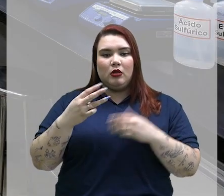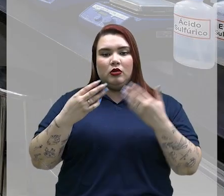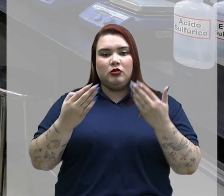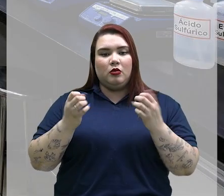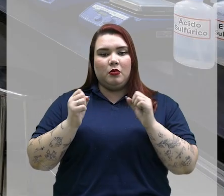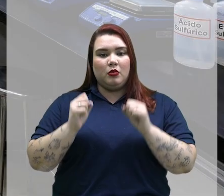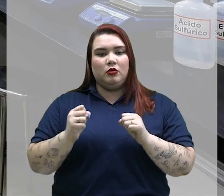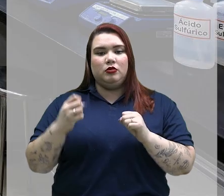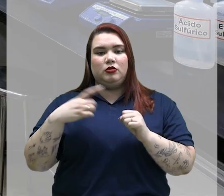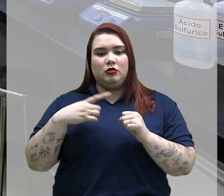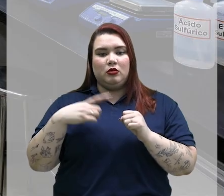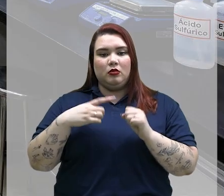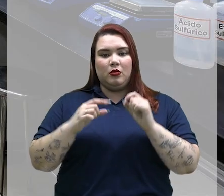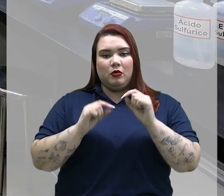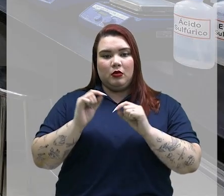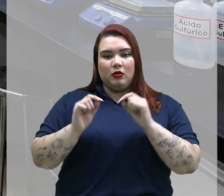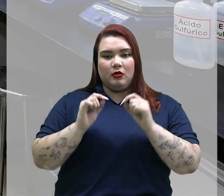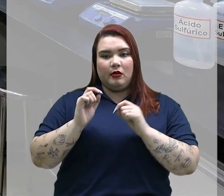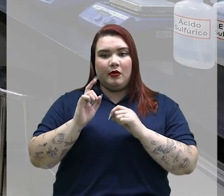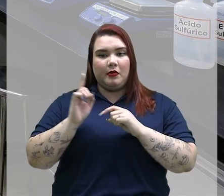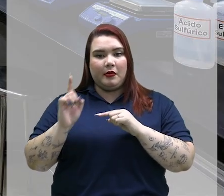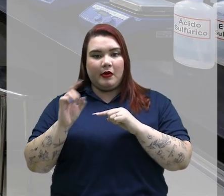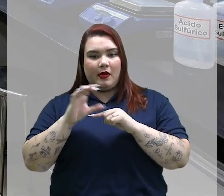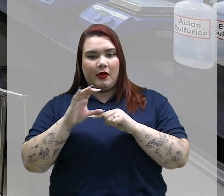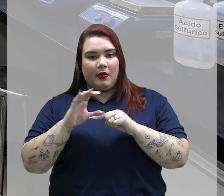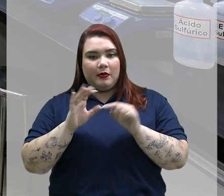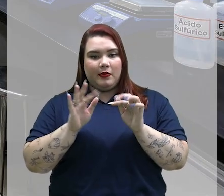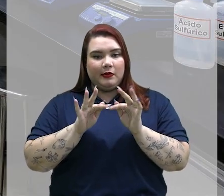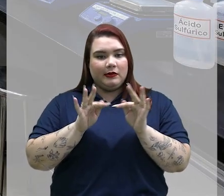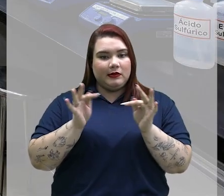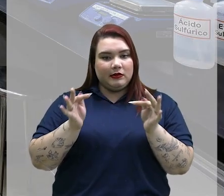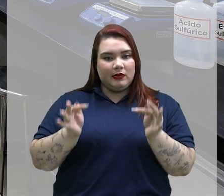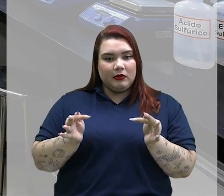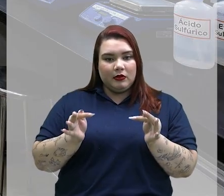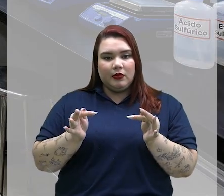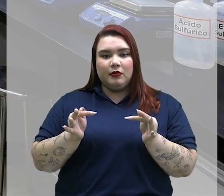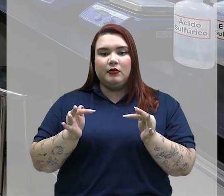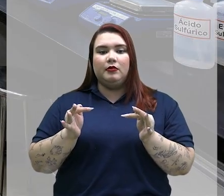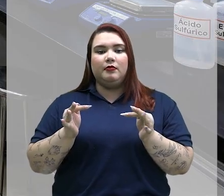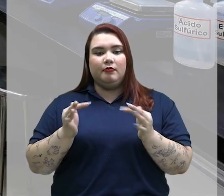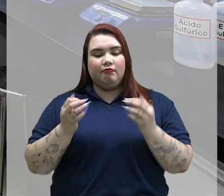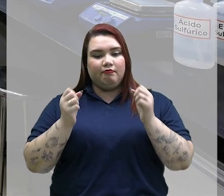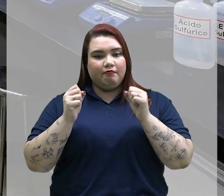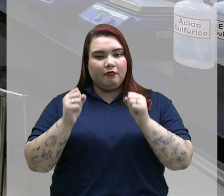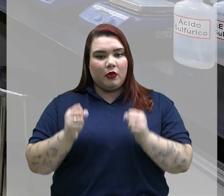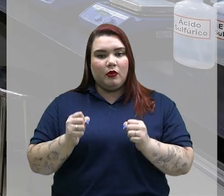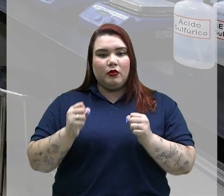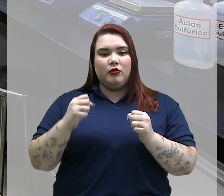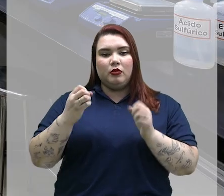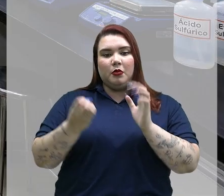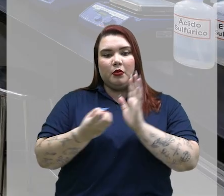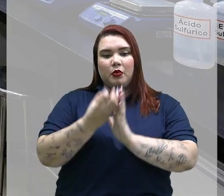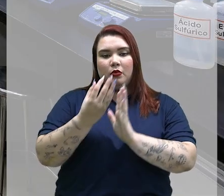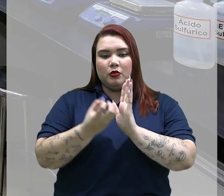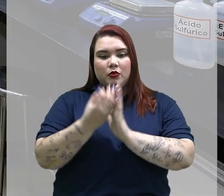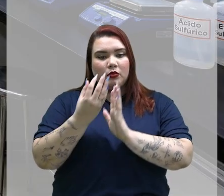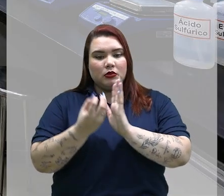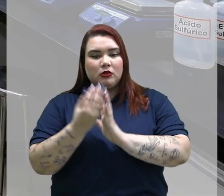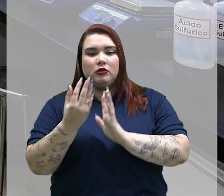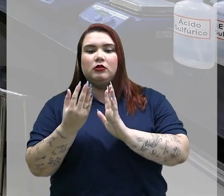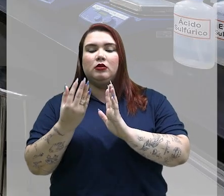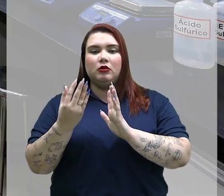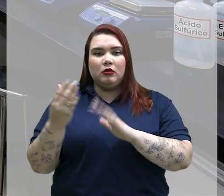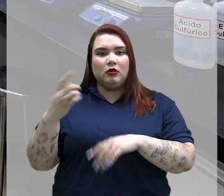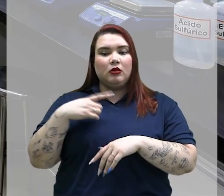acaba fazendo com que este elemento tão simples, que é o elemento carbono, possa produzir, possa